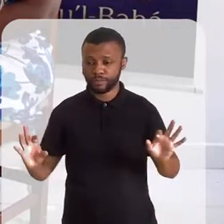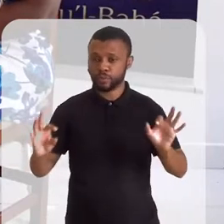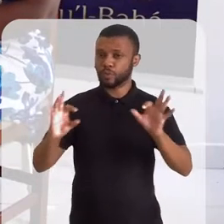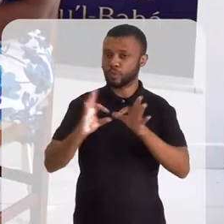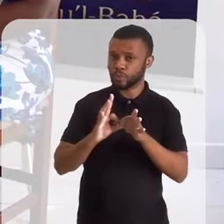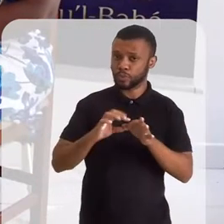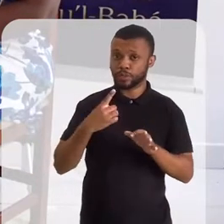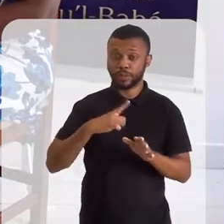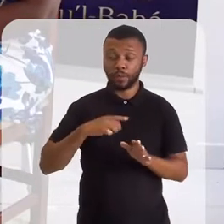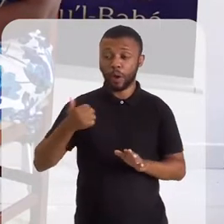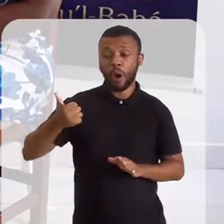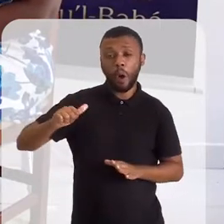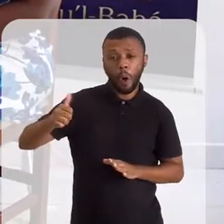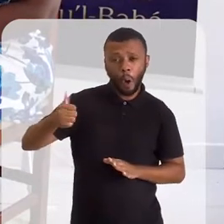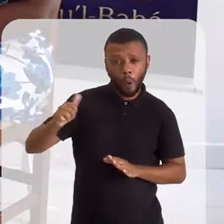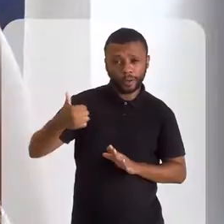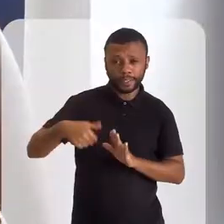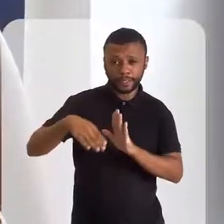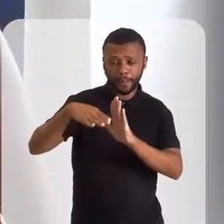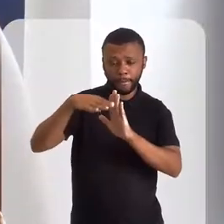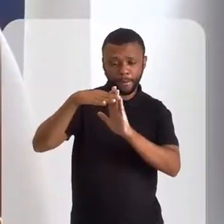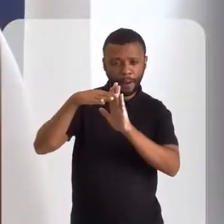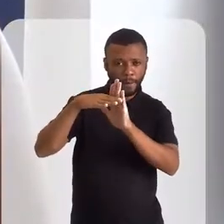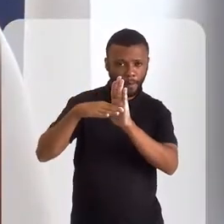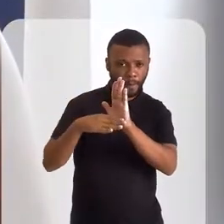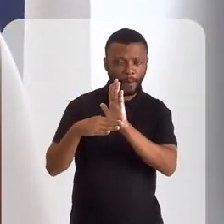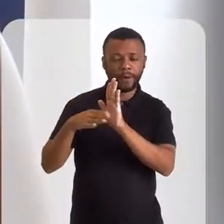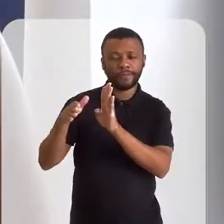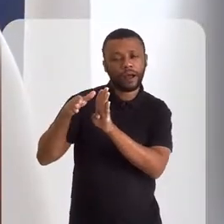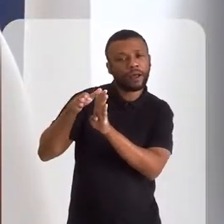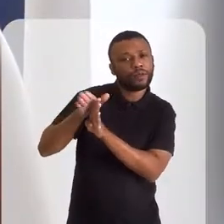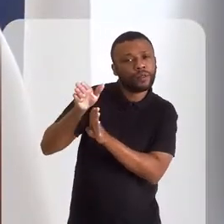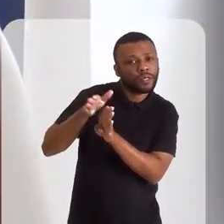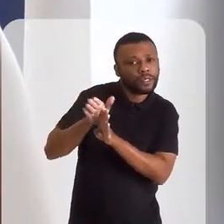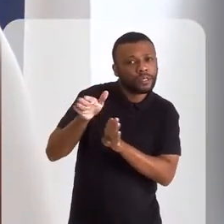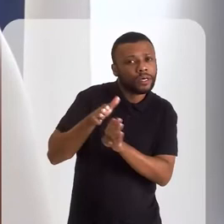religião. Então, a gente tem, por exemplo, 11 princípios que